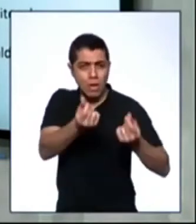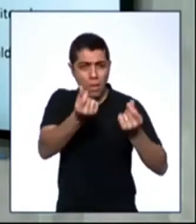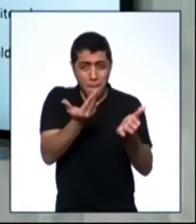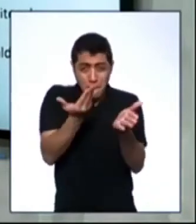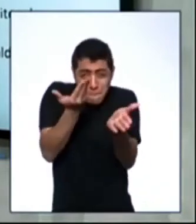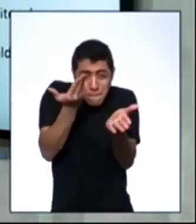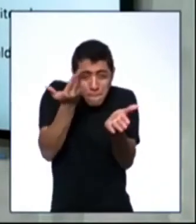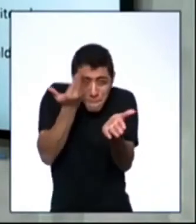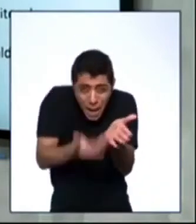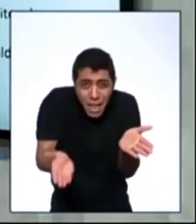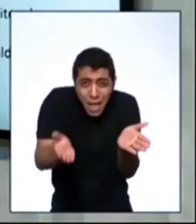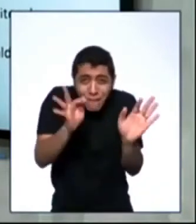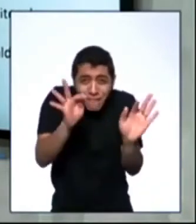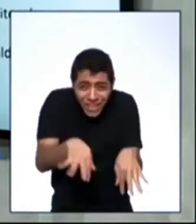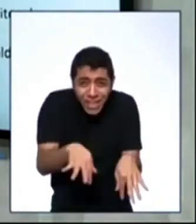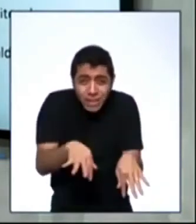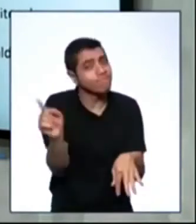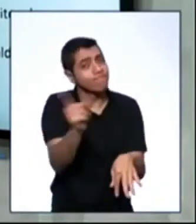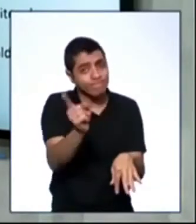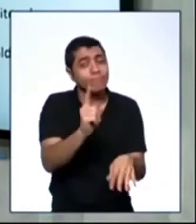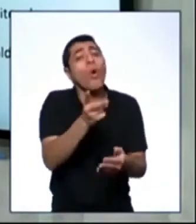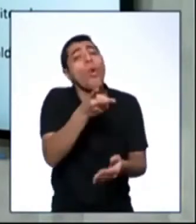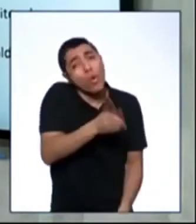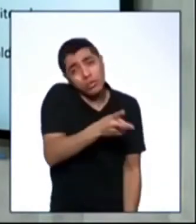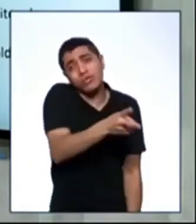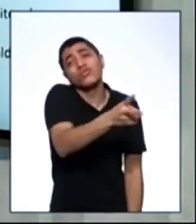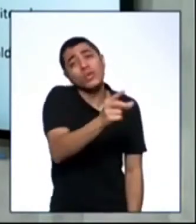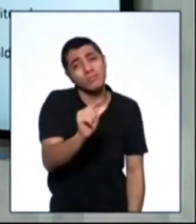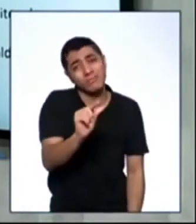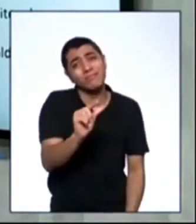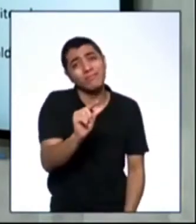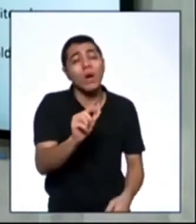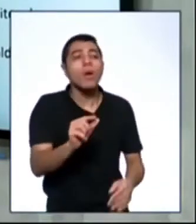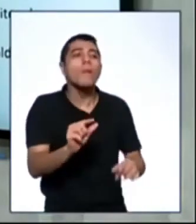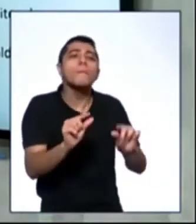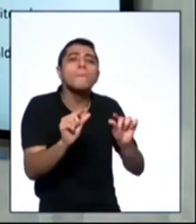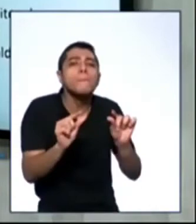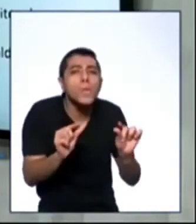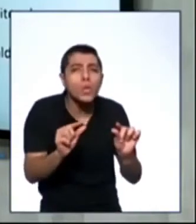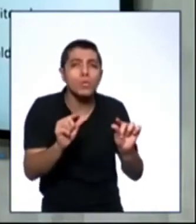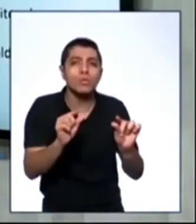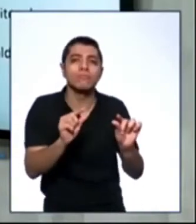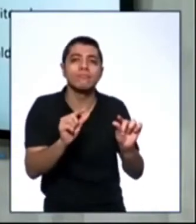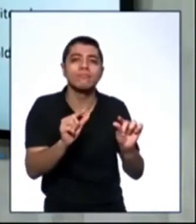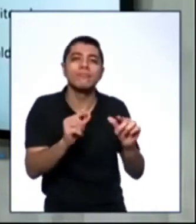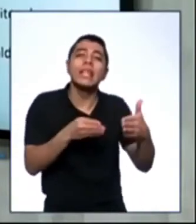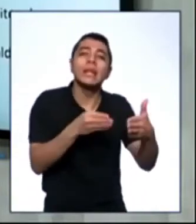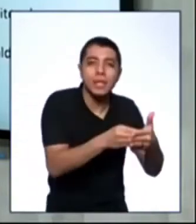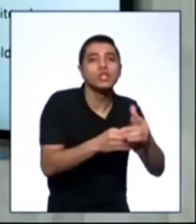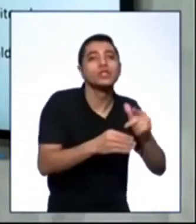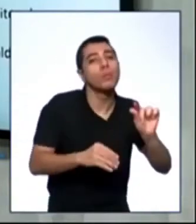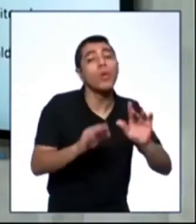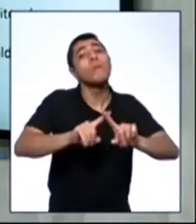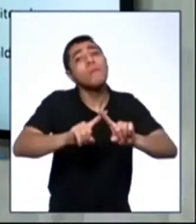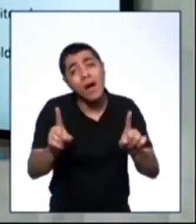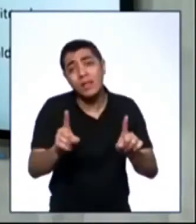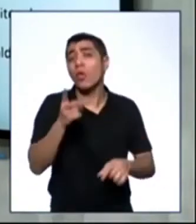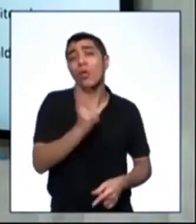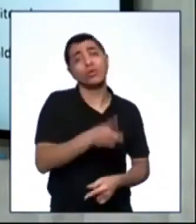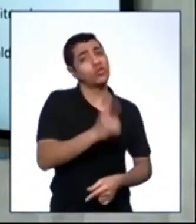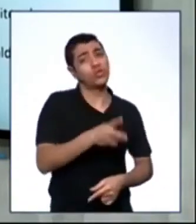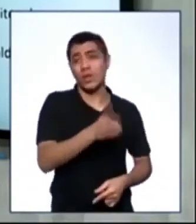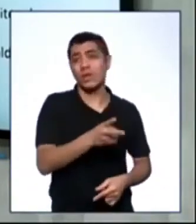um pouco o poder dessa aristocracia e dar poder para a classe oprimida. Um pouquinho. Pelo menos um pouco. Mas você não pode falar que elas deixaram de existir ou foram